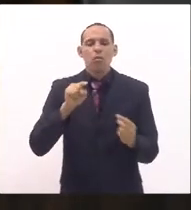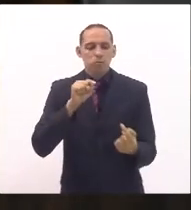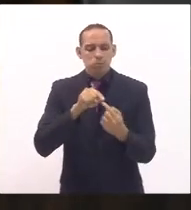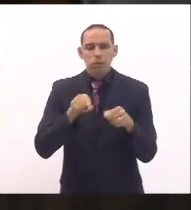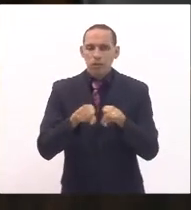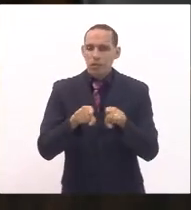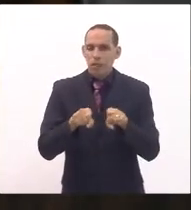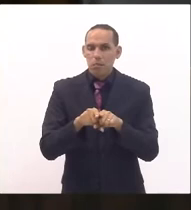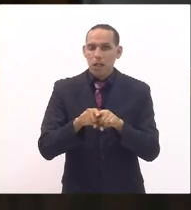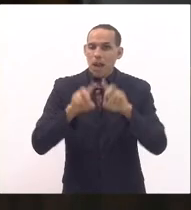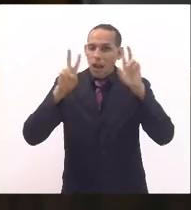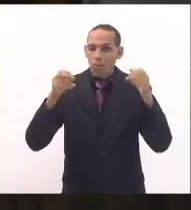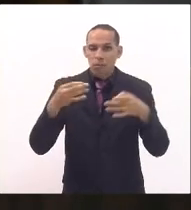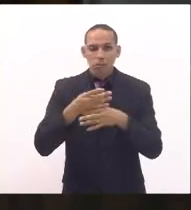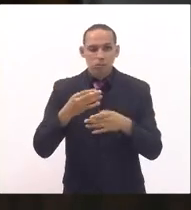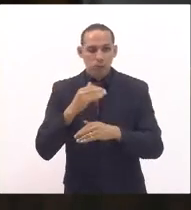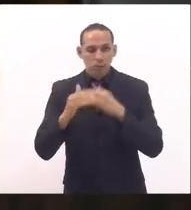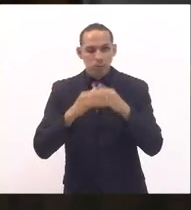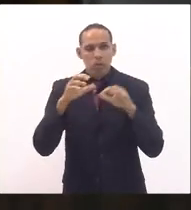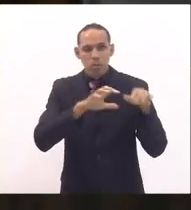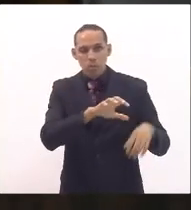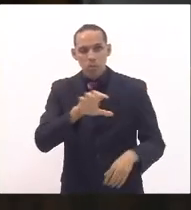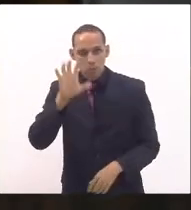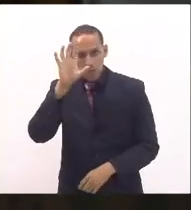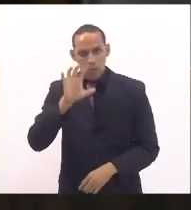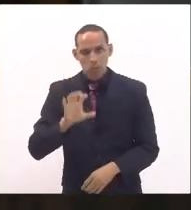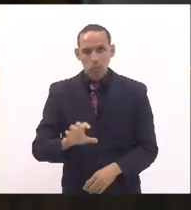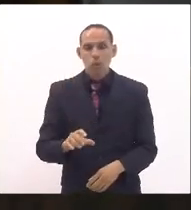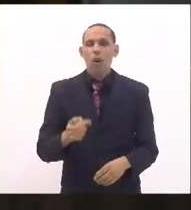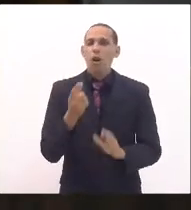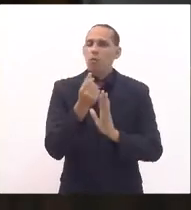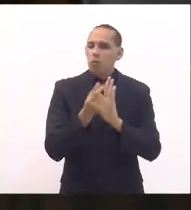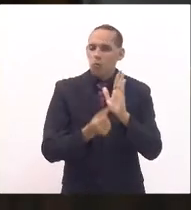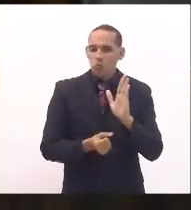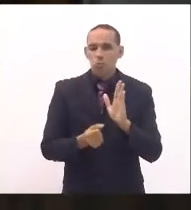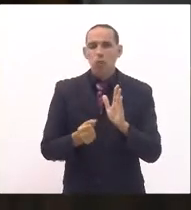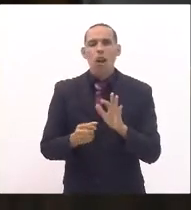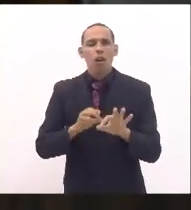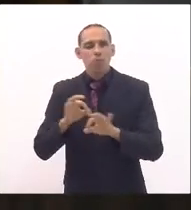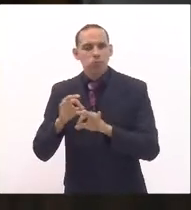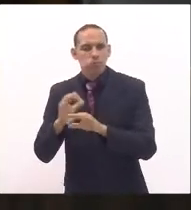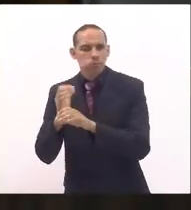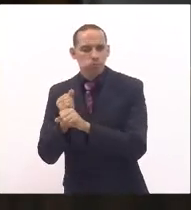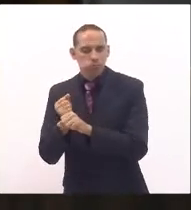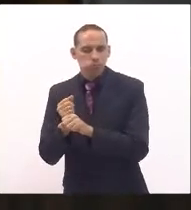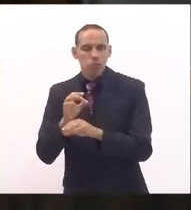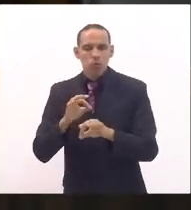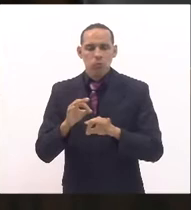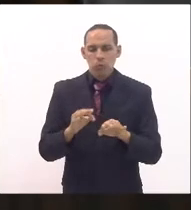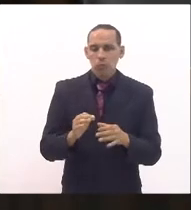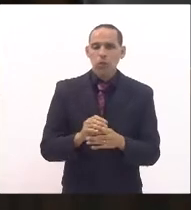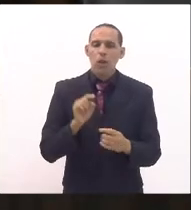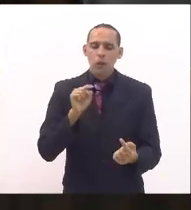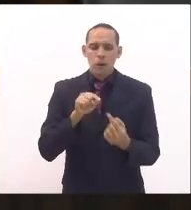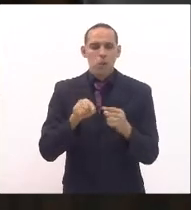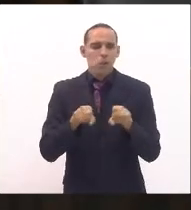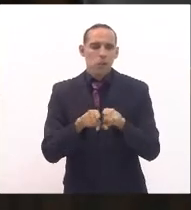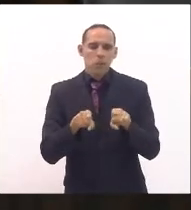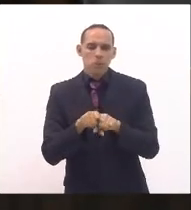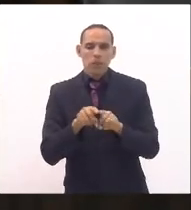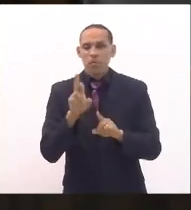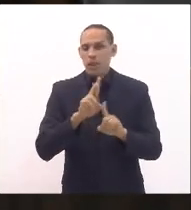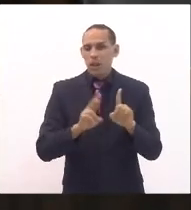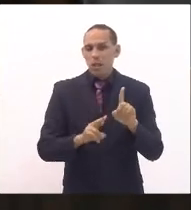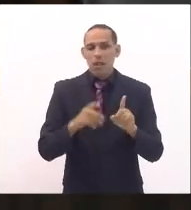de assuntos municipais e desenvolvimento regional, favorável, de orçamento, finanças, fiscalização financeira e controle, favorável.